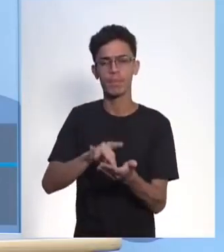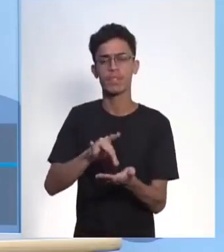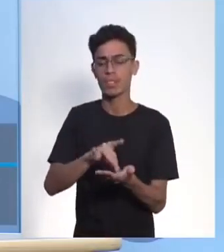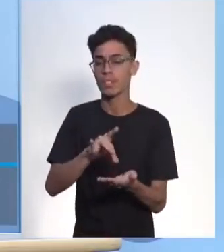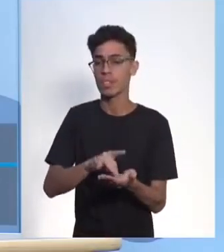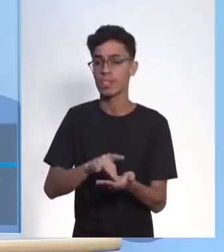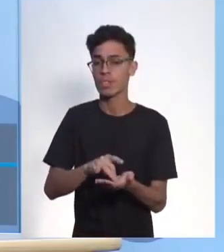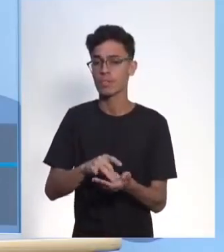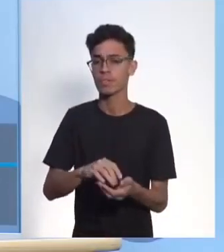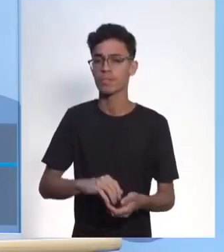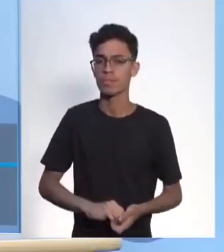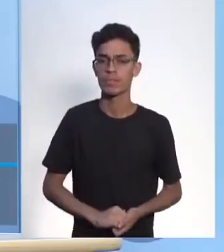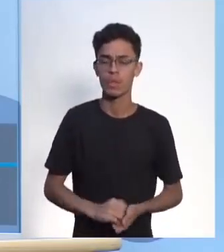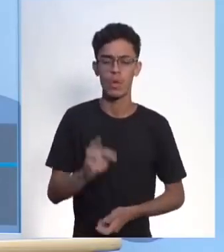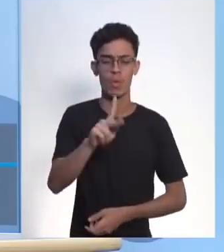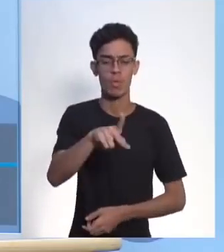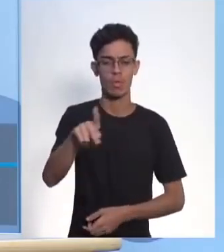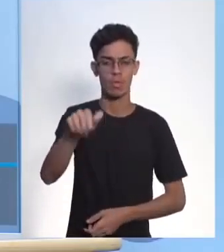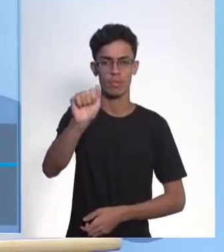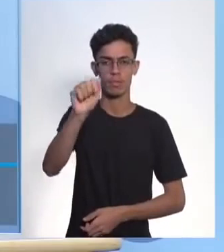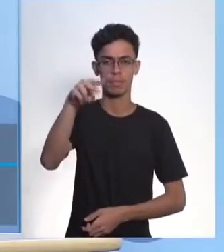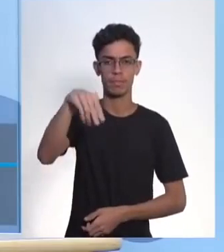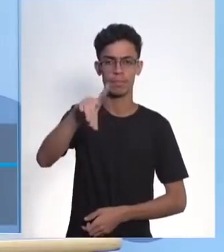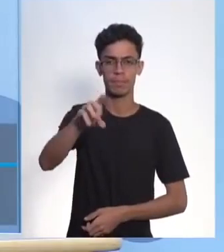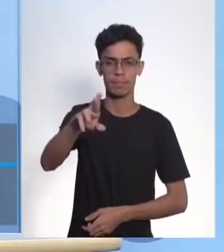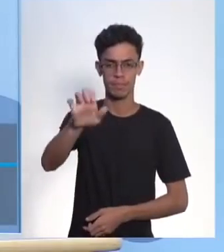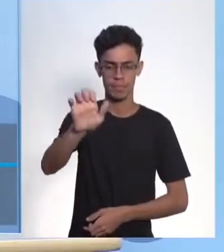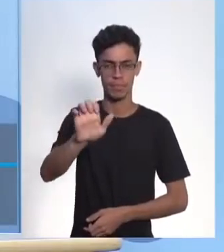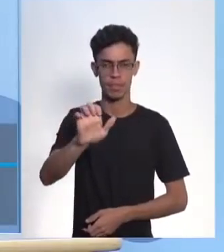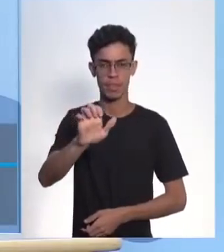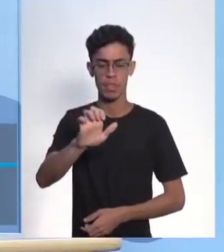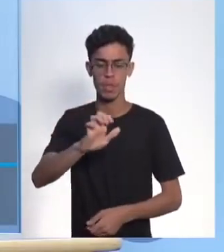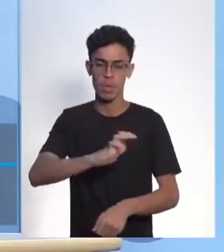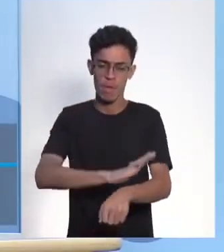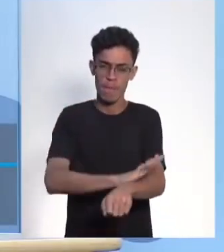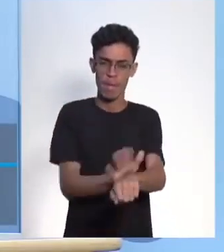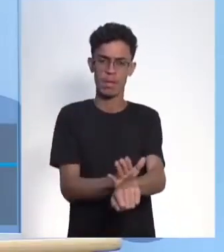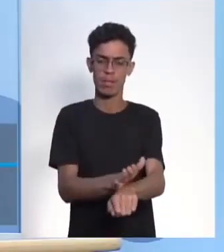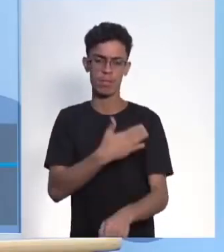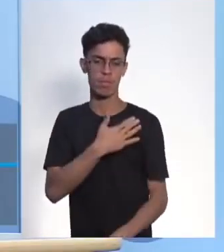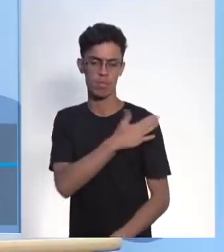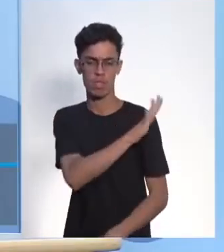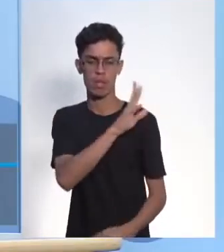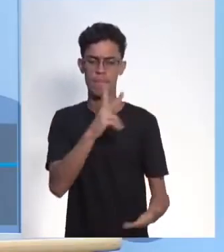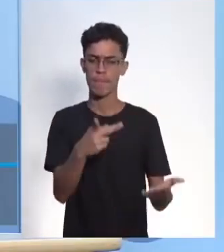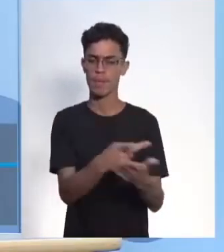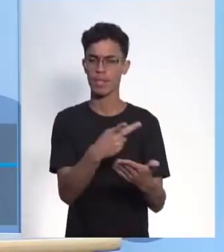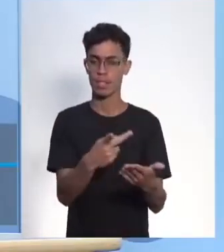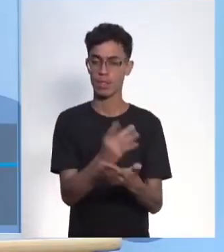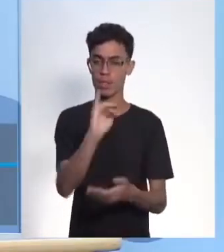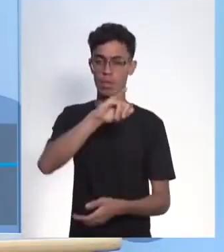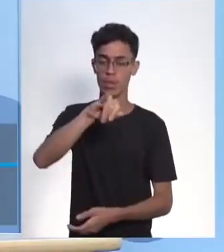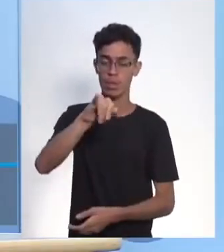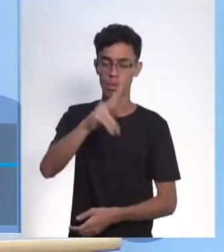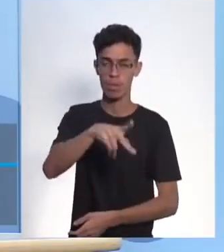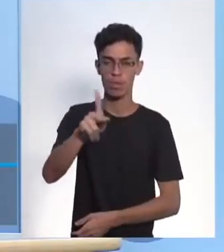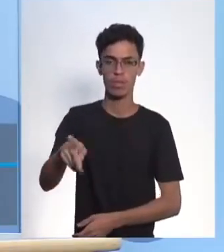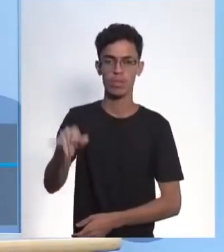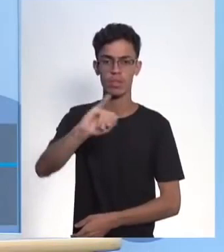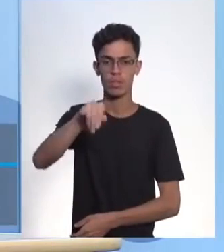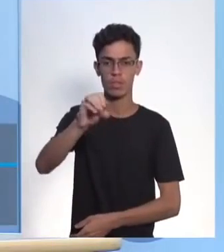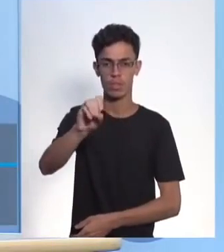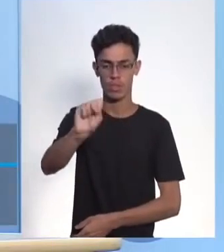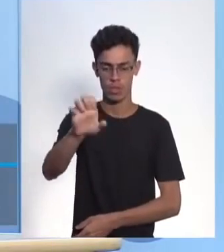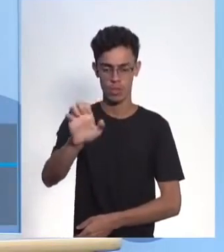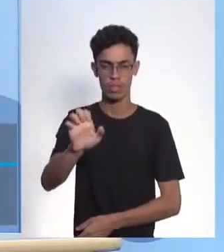eurocentrismo nisso, né? O Pro André Luiz, que o racismo e o preconceito é errado. Professor José Manuel Álvares